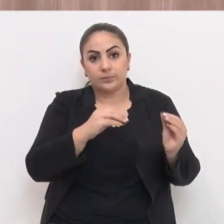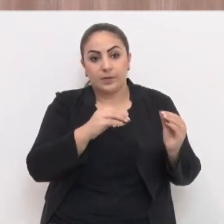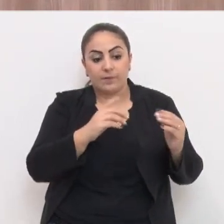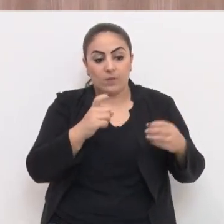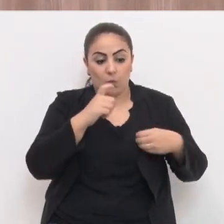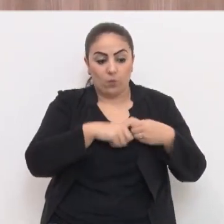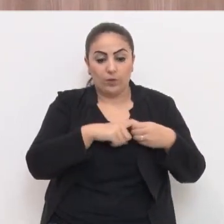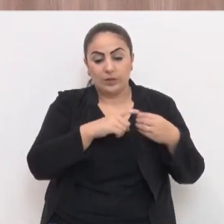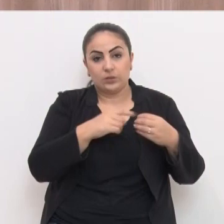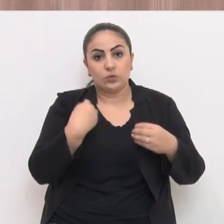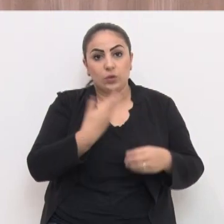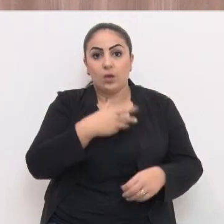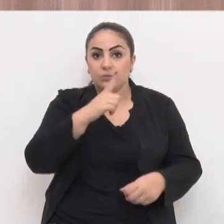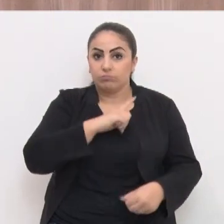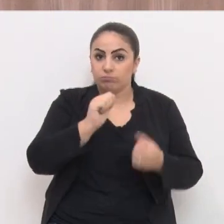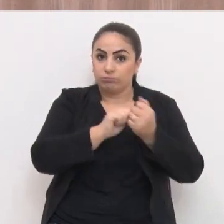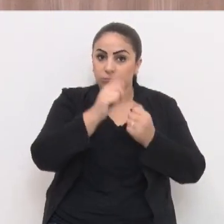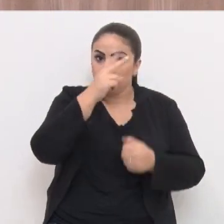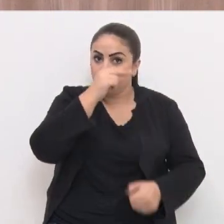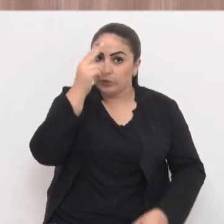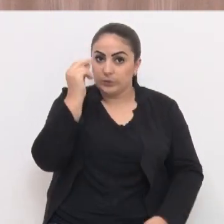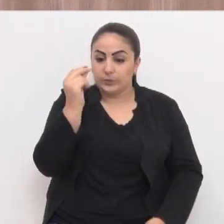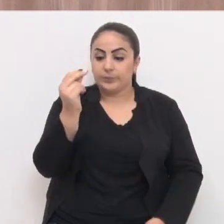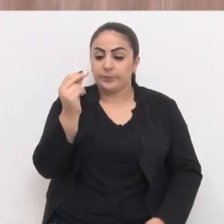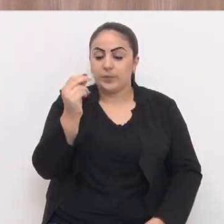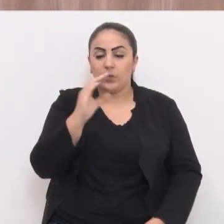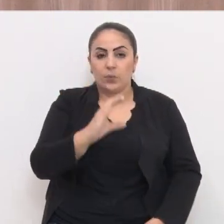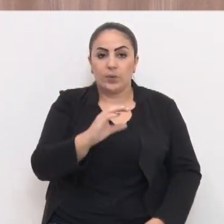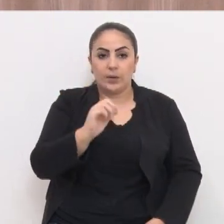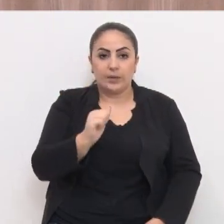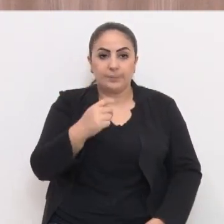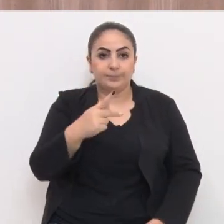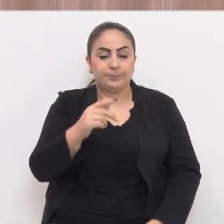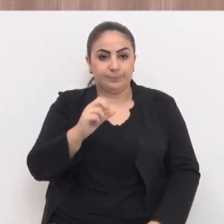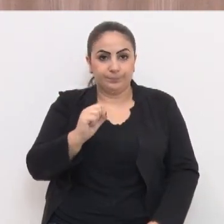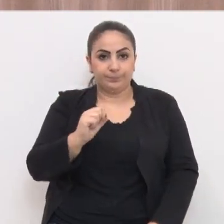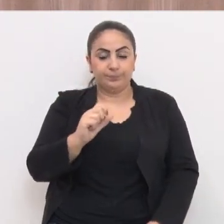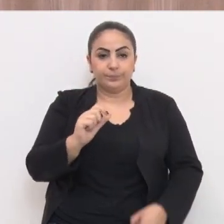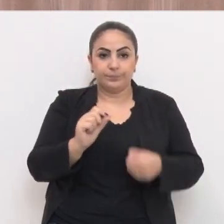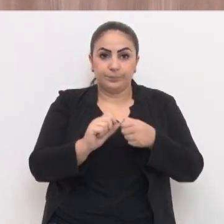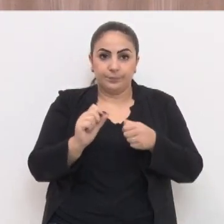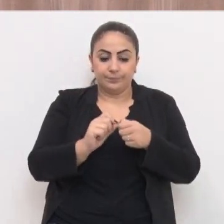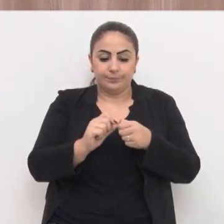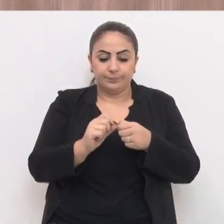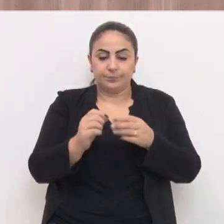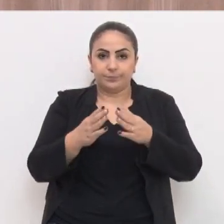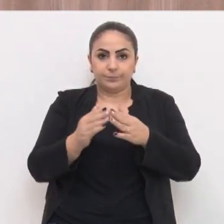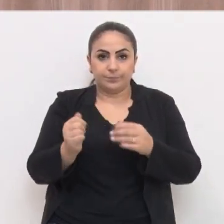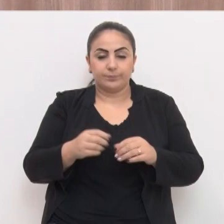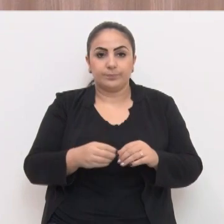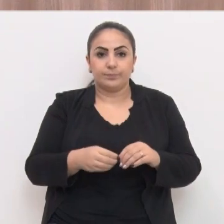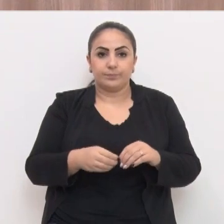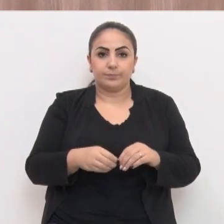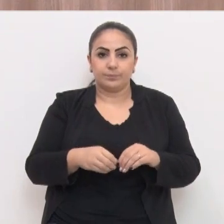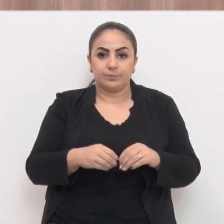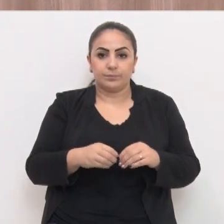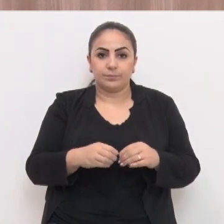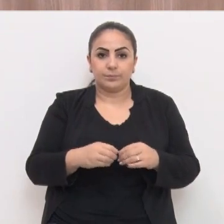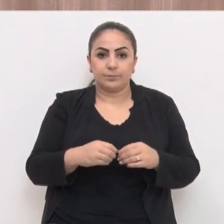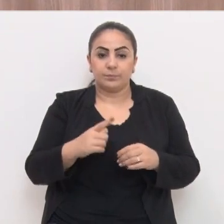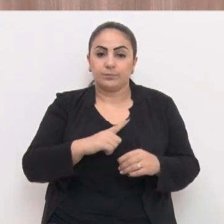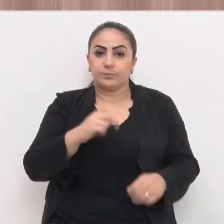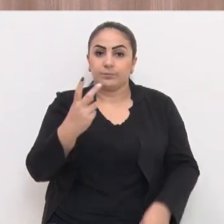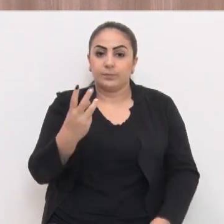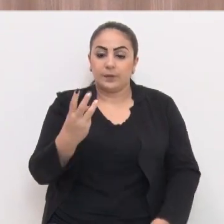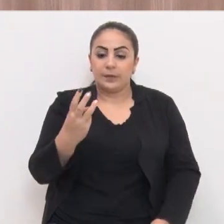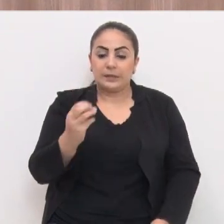Oriundas de um convênio que nós temos com o município, né, e o CAPS-AD faz esses encaminhamentos, e